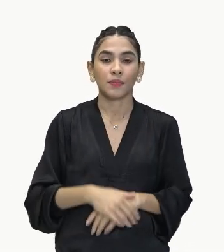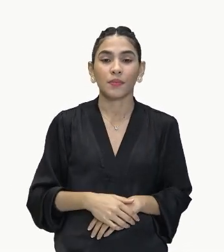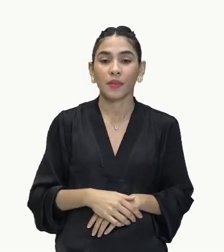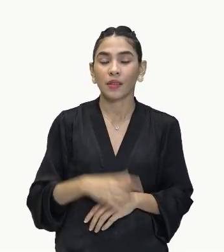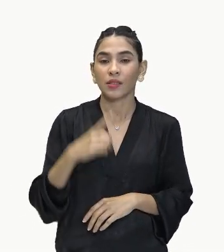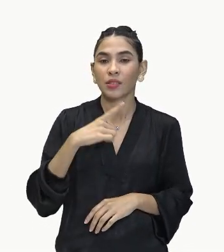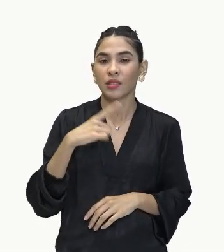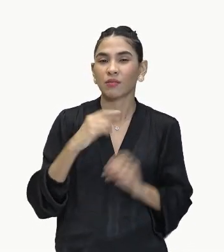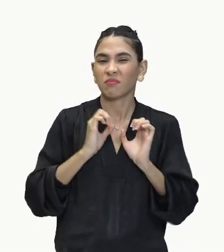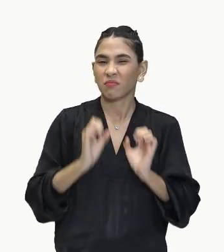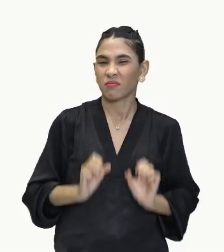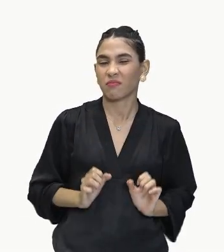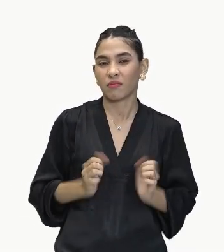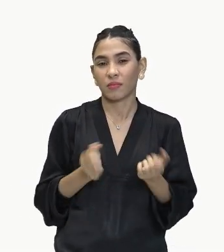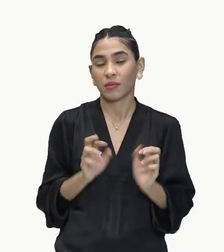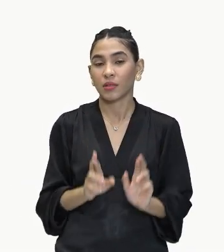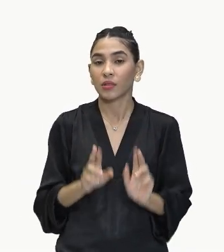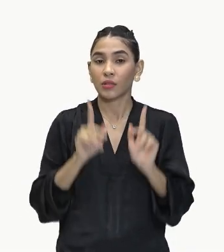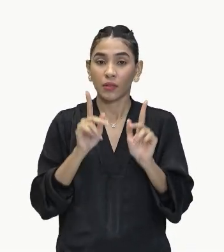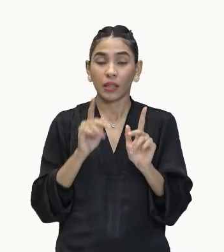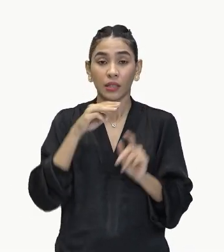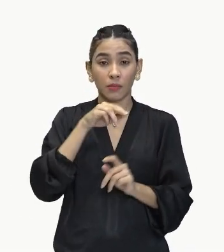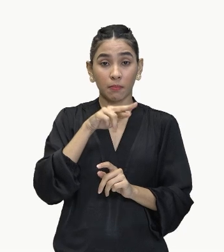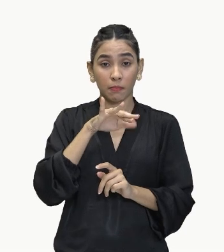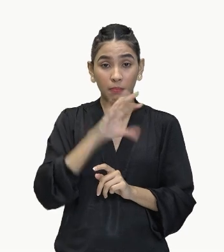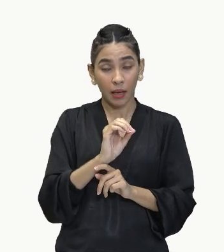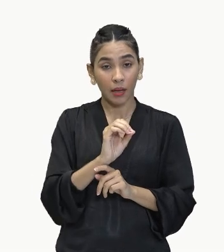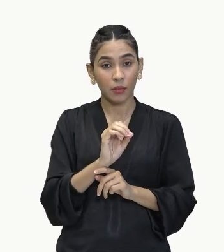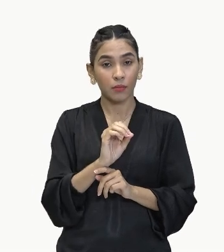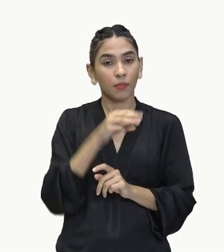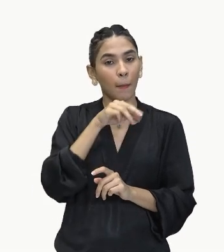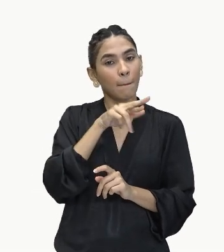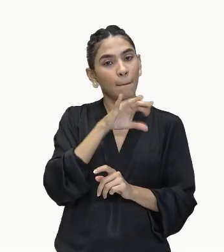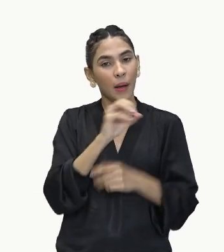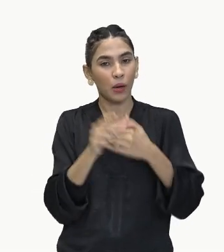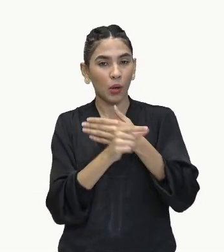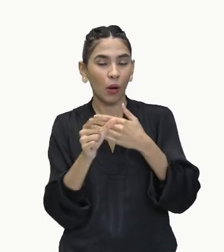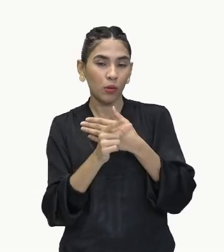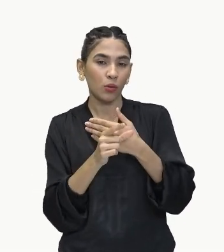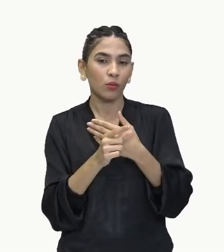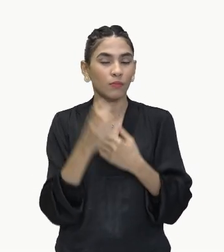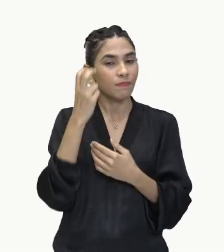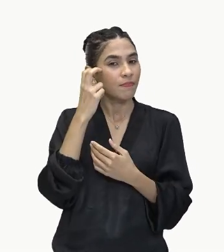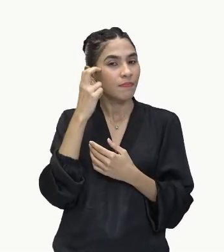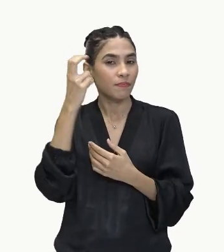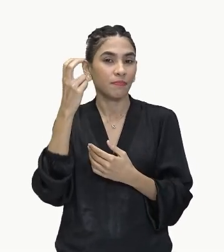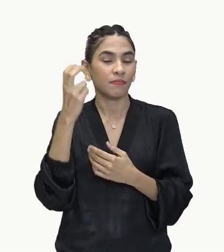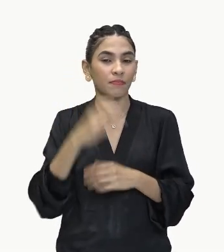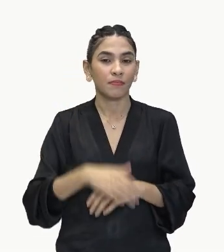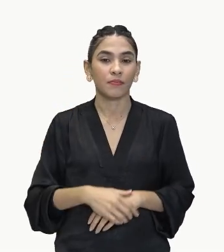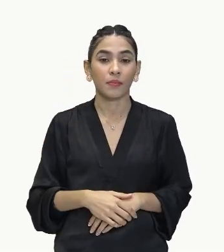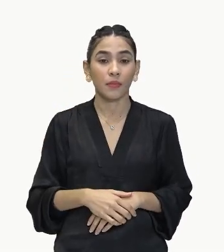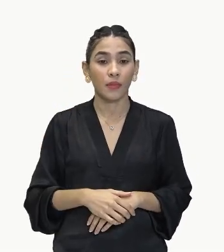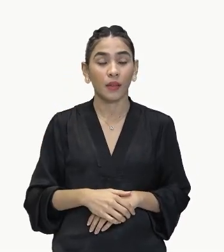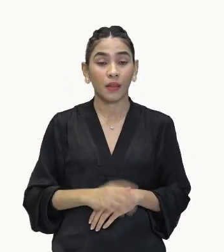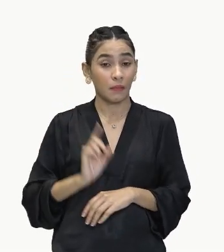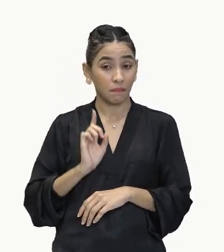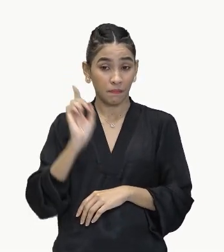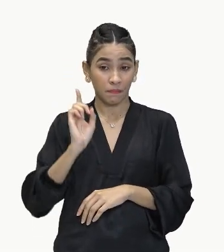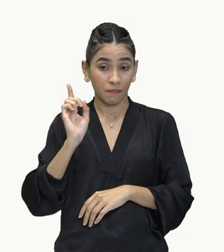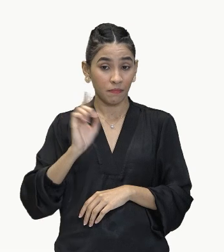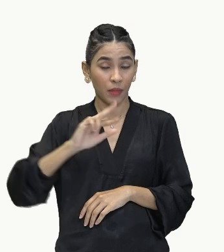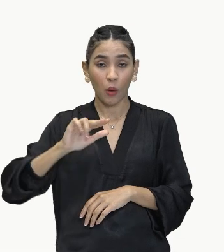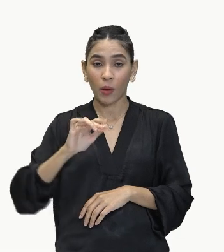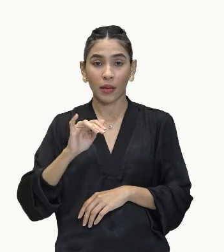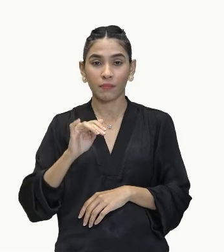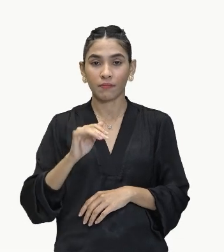um comportamento um pouco diferente do Mário, né? O Mário, ele era mais intelectual e o Oswald, não é que ele não